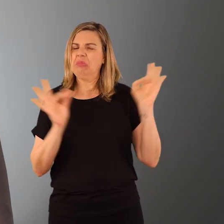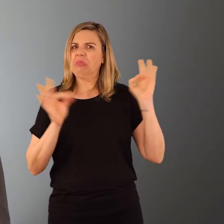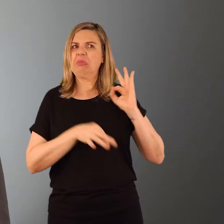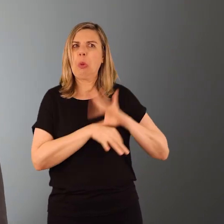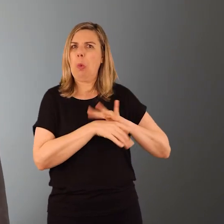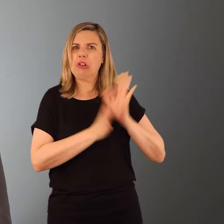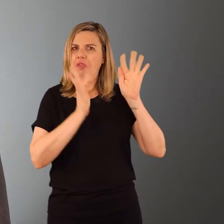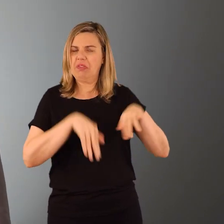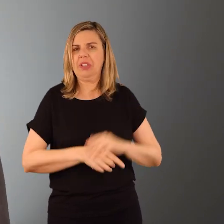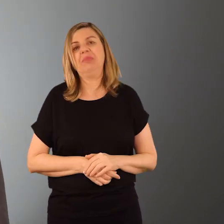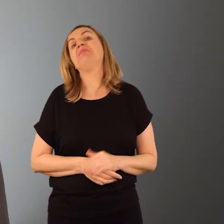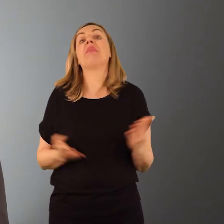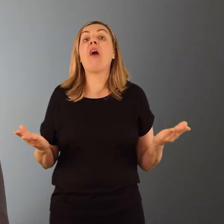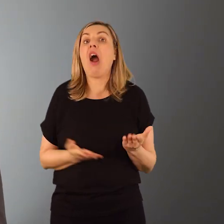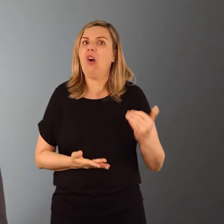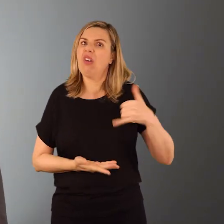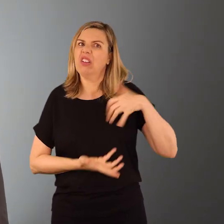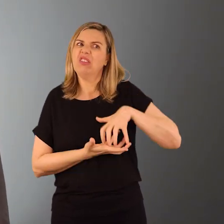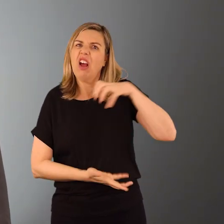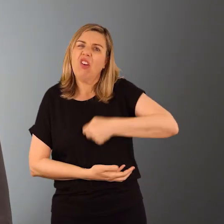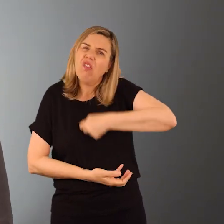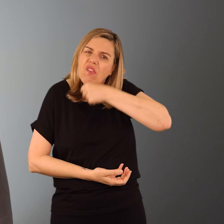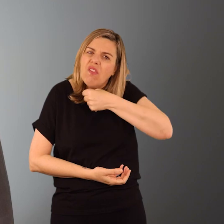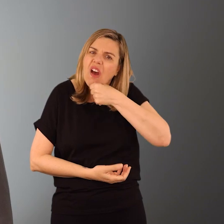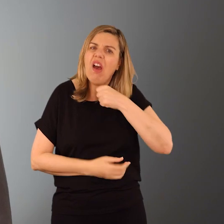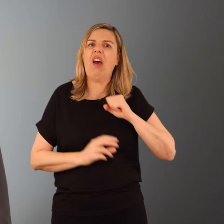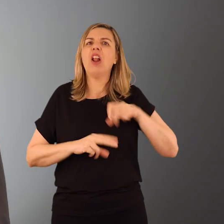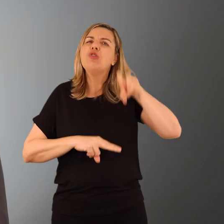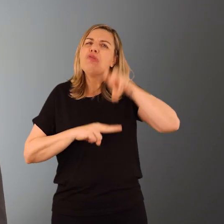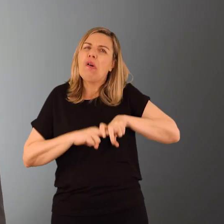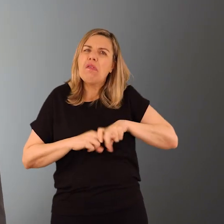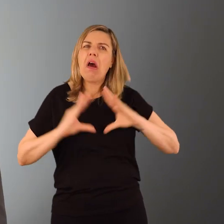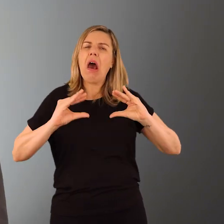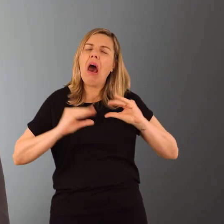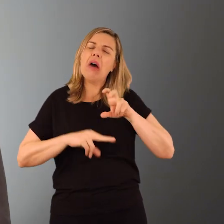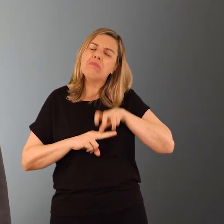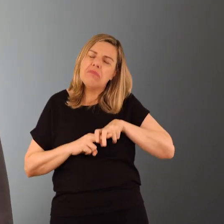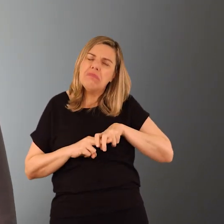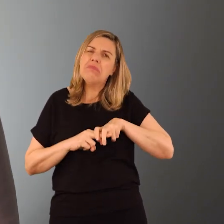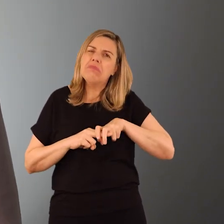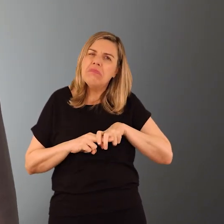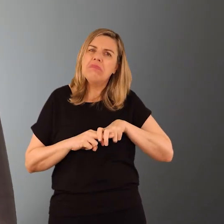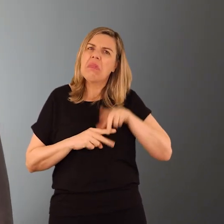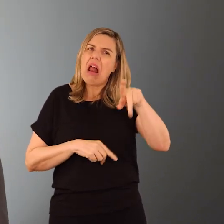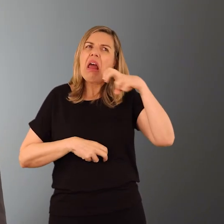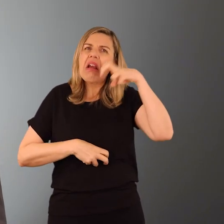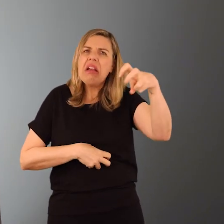dona Regina tá velha, né? Faz cara de nojo. Ela no sofá, sentada. Ela fica gritando lá assim, vem